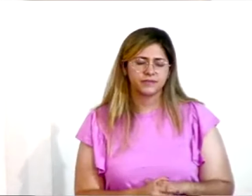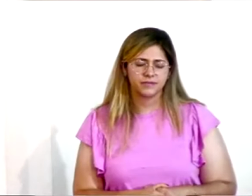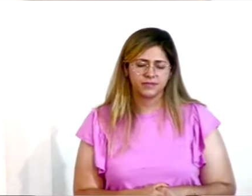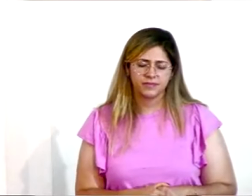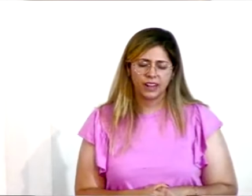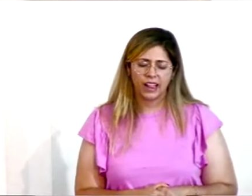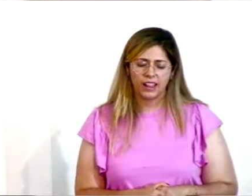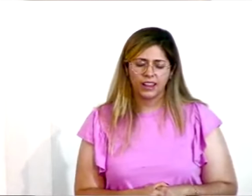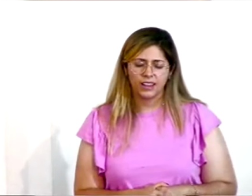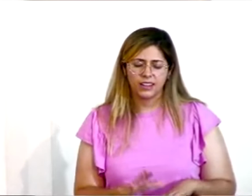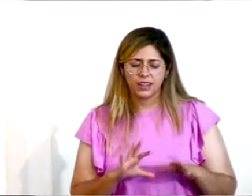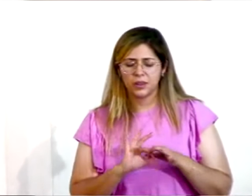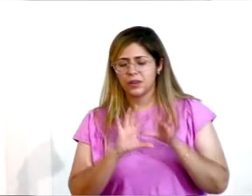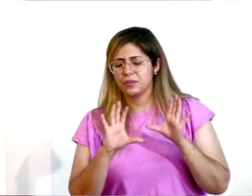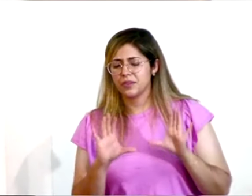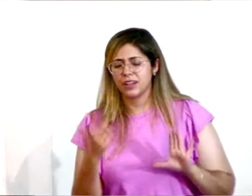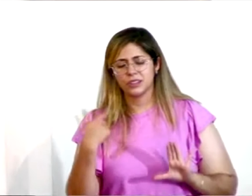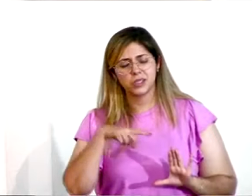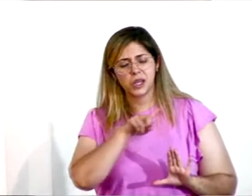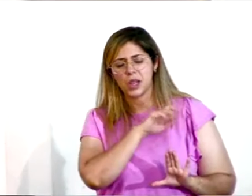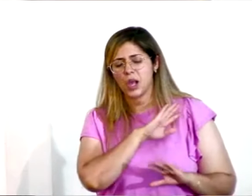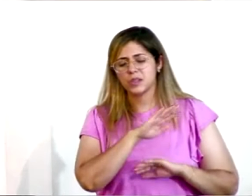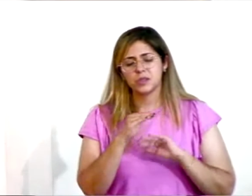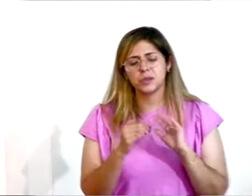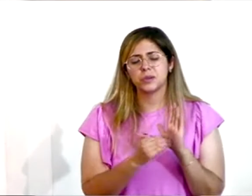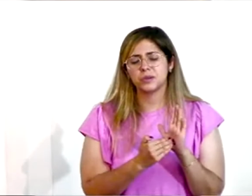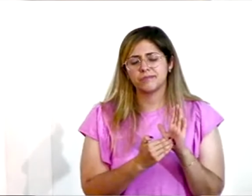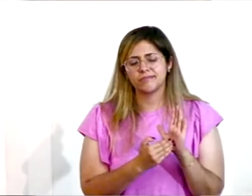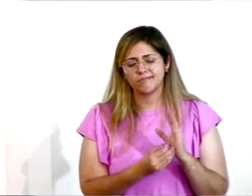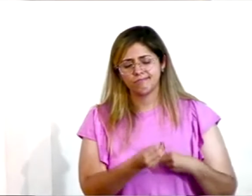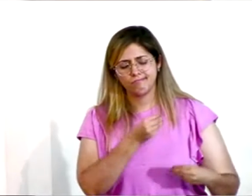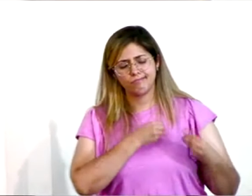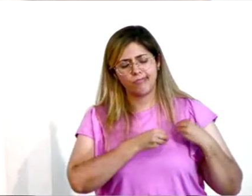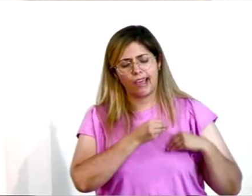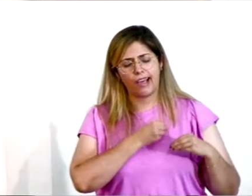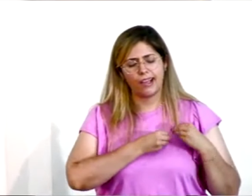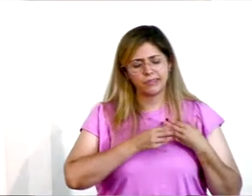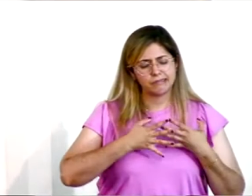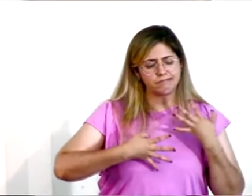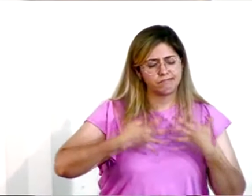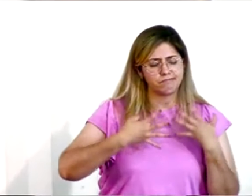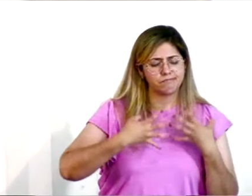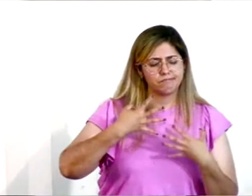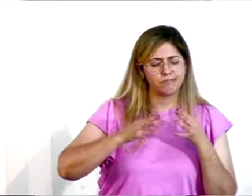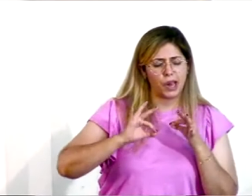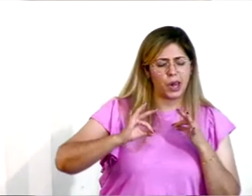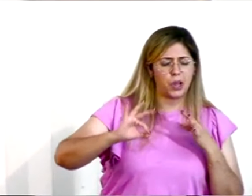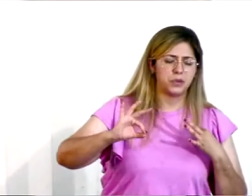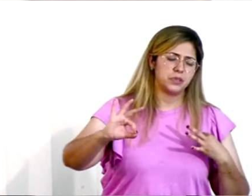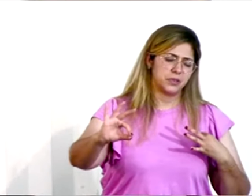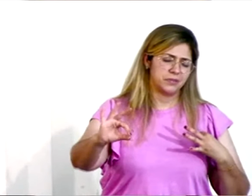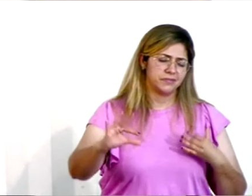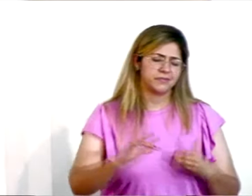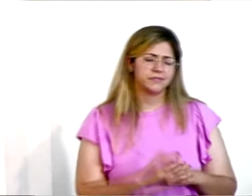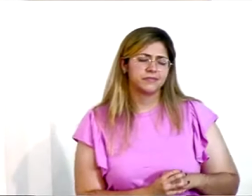Tira de nós, Senhor, todas as coisas que nos fazem caminhar para longe do Senhor, da Sua doce presença.